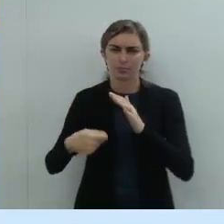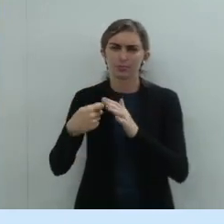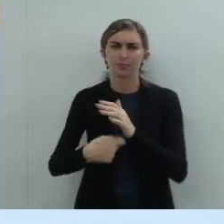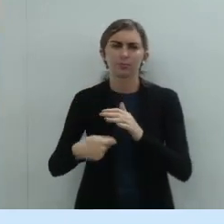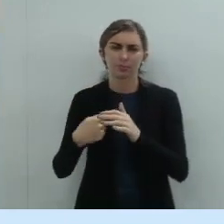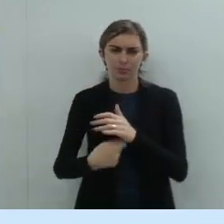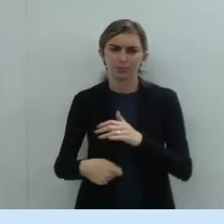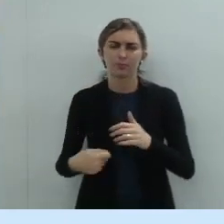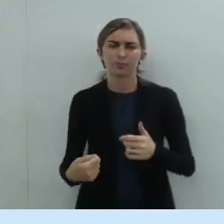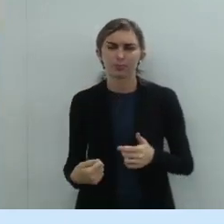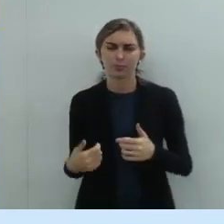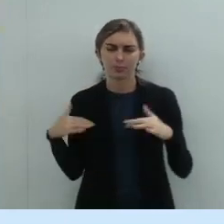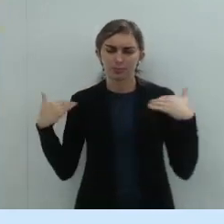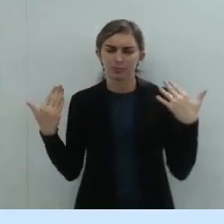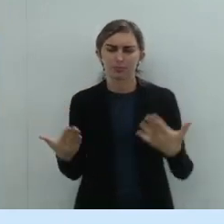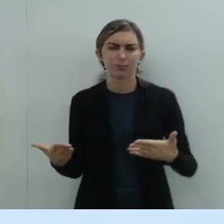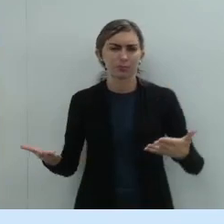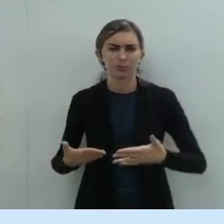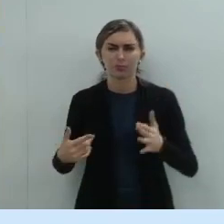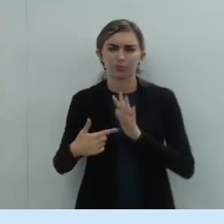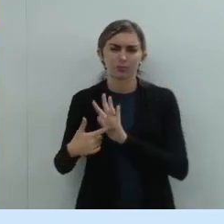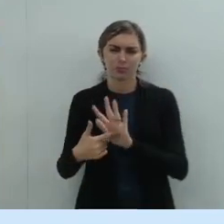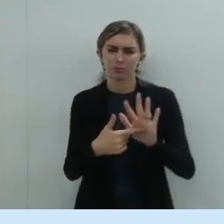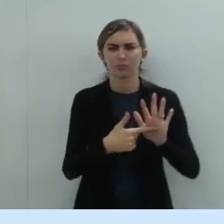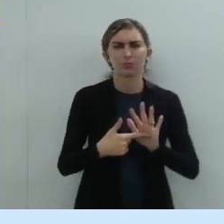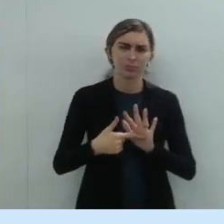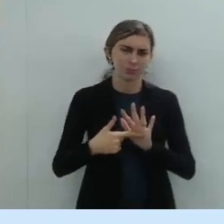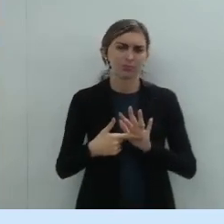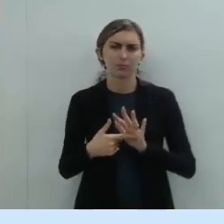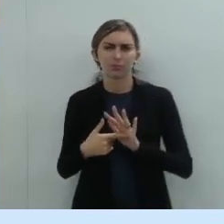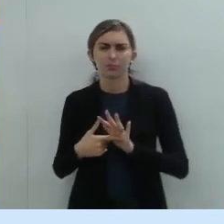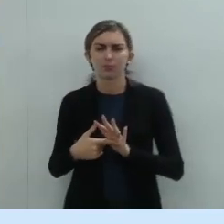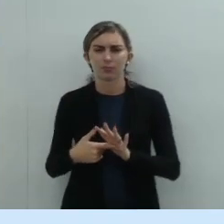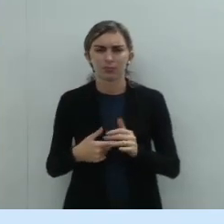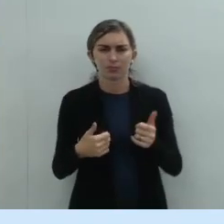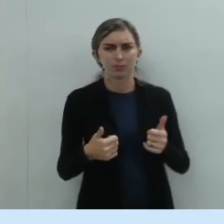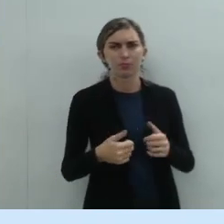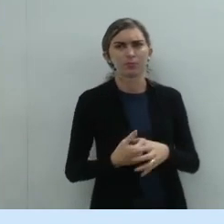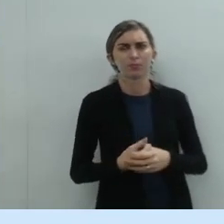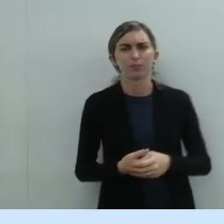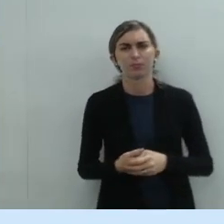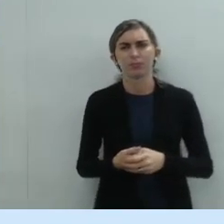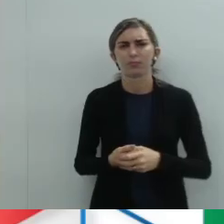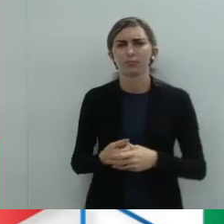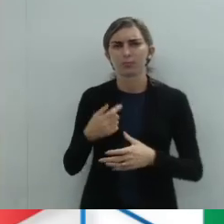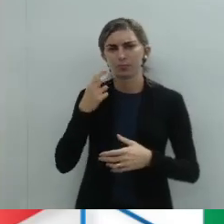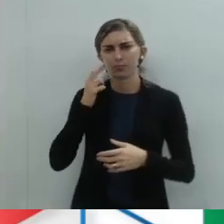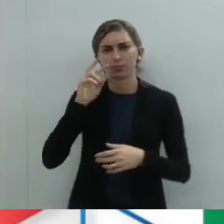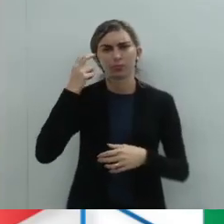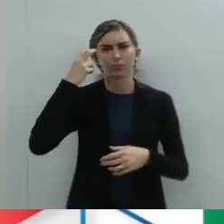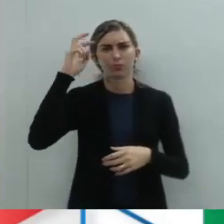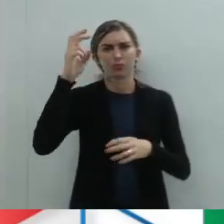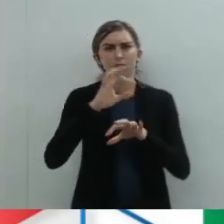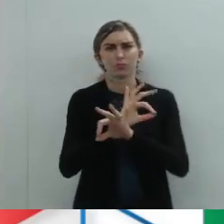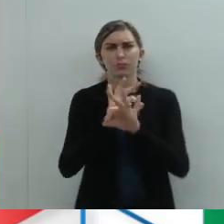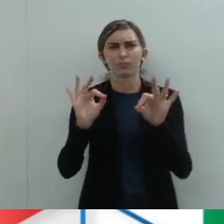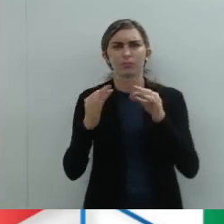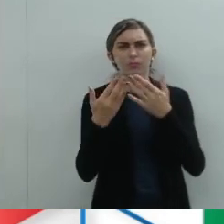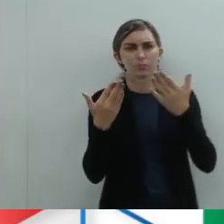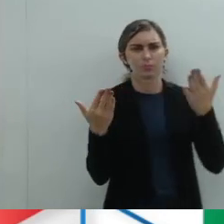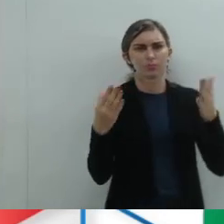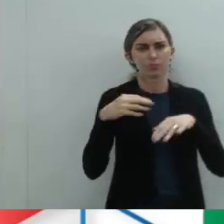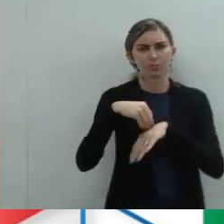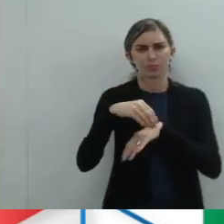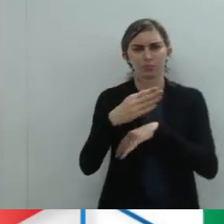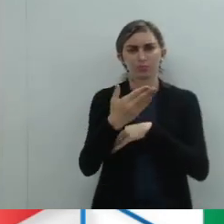de resistência até hoje e mostra como são de resistência, tá bom? Bora para essa cultura maravilhosa na tela. Aí a gente tá vendo